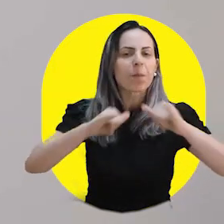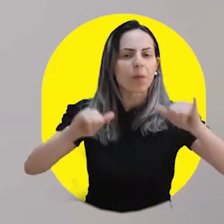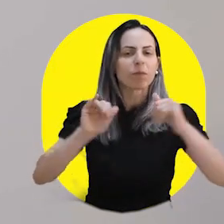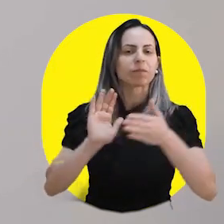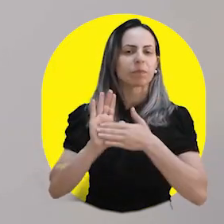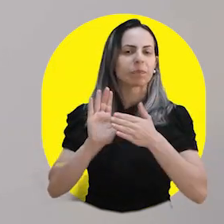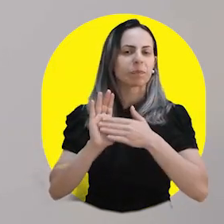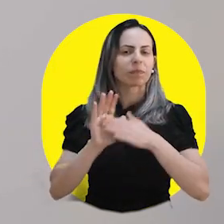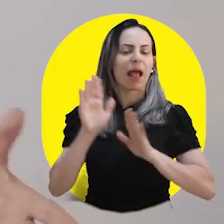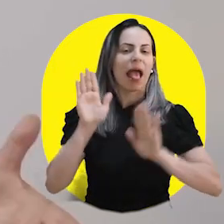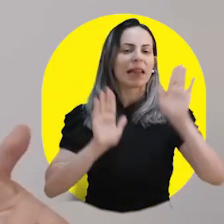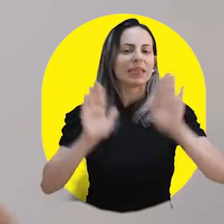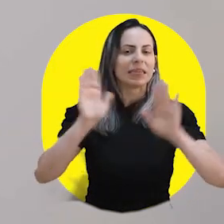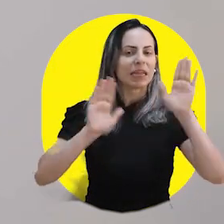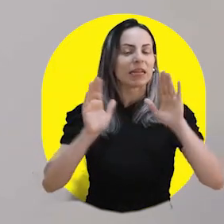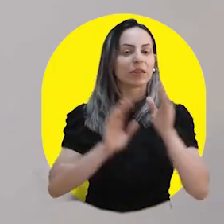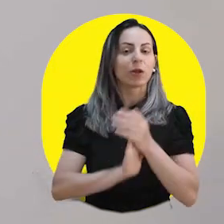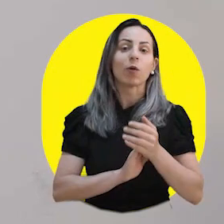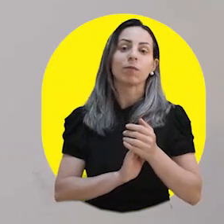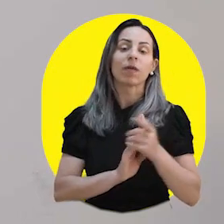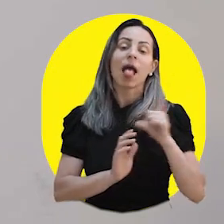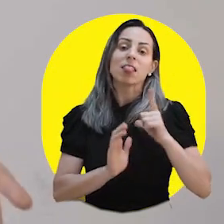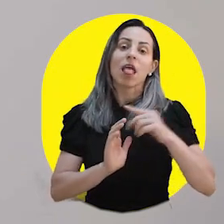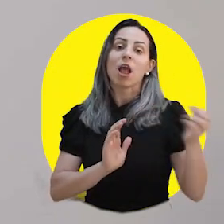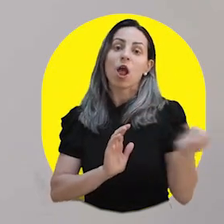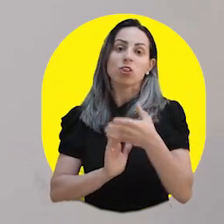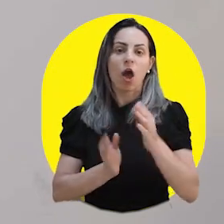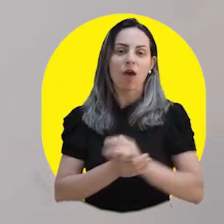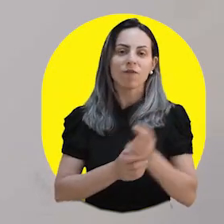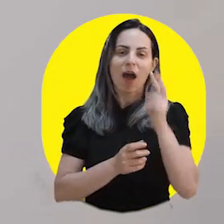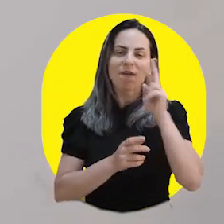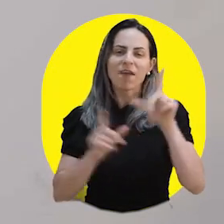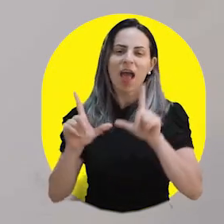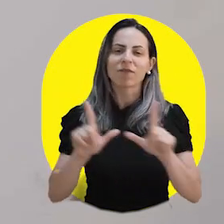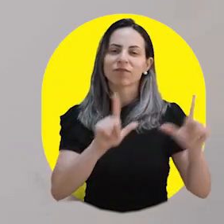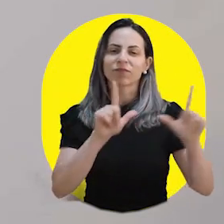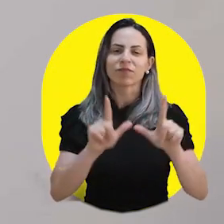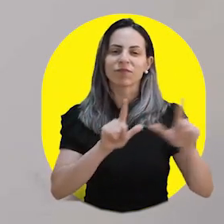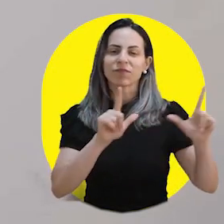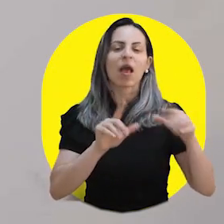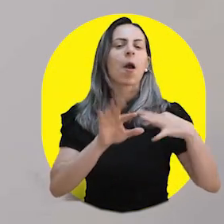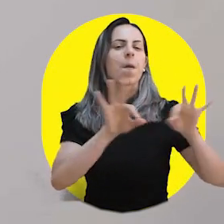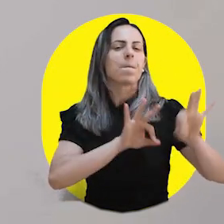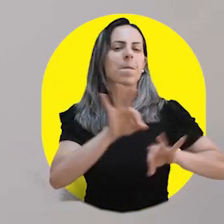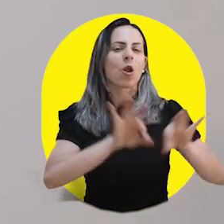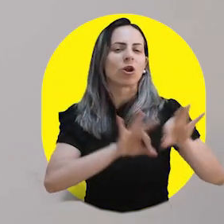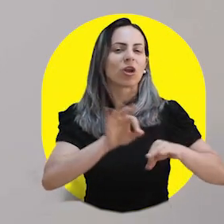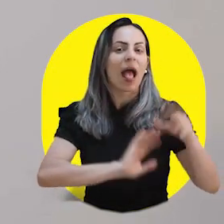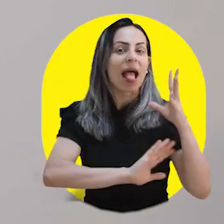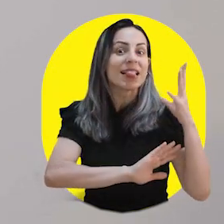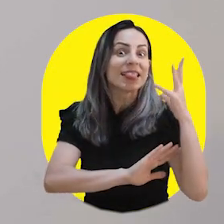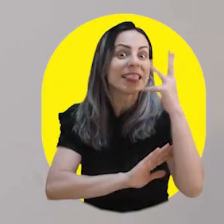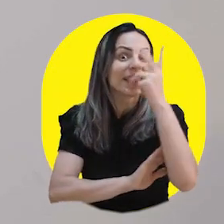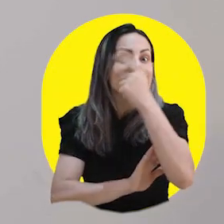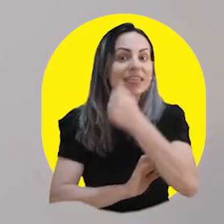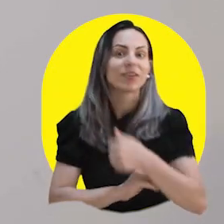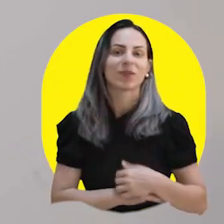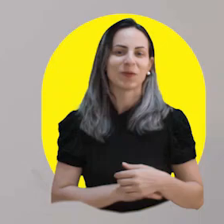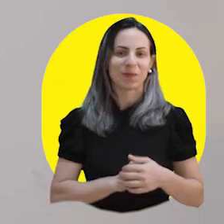publicado, a gente apareça algumas. A gente vai mostrar as imagens para as pessoas conhecerem, imagens desse belo projeto que